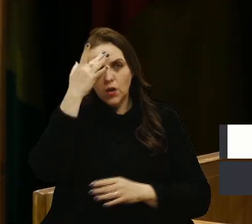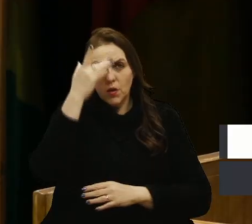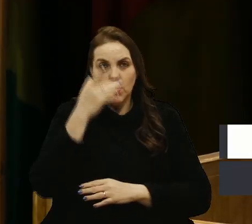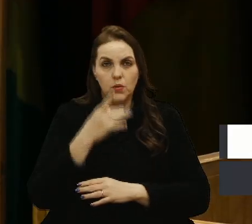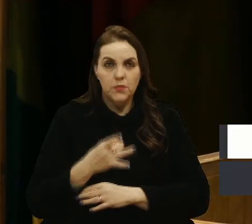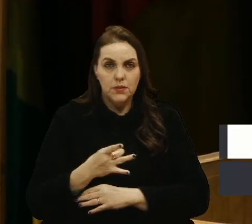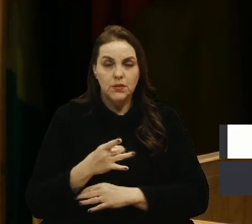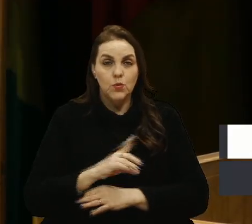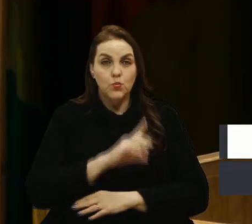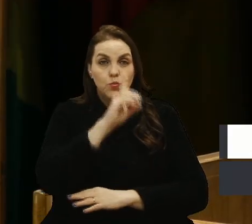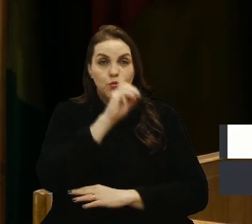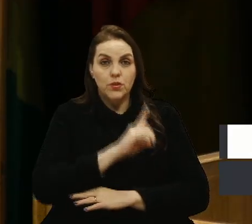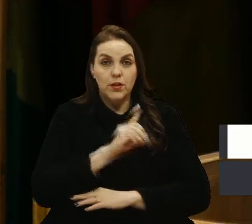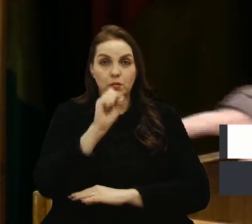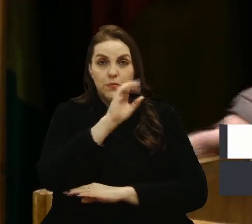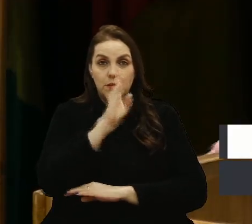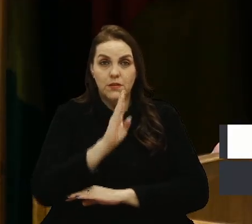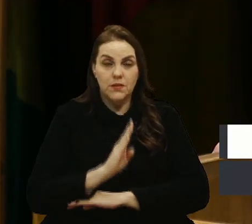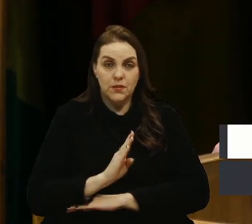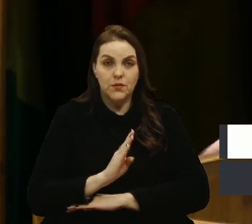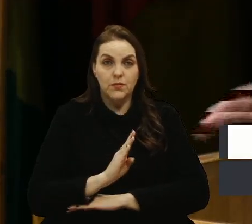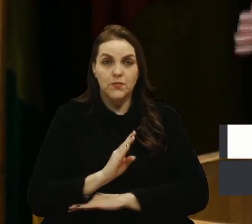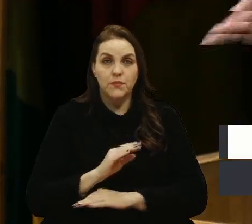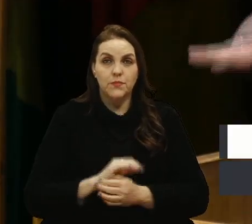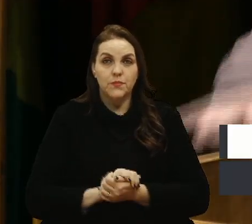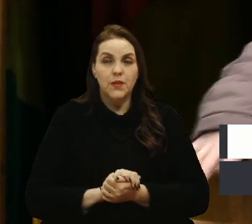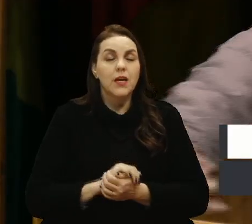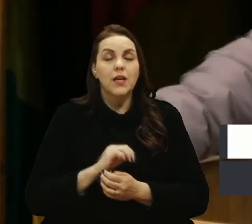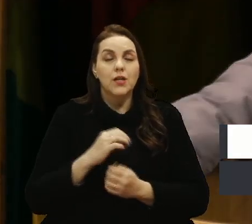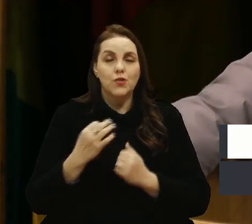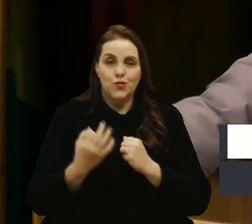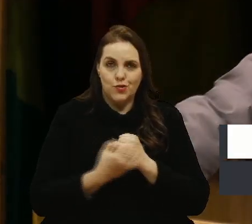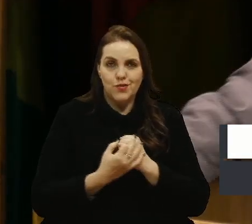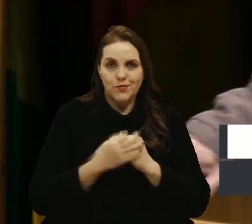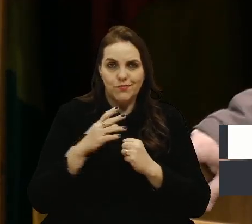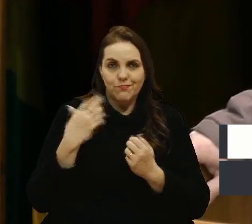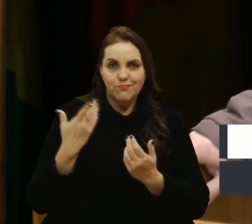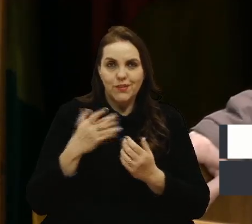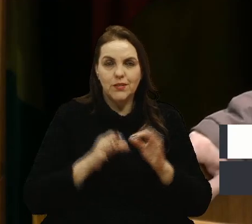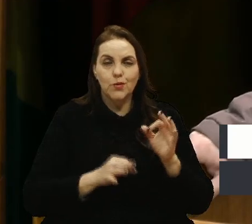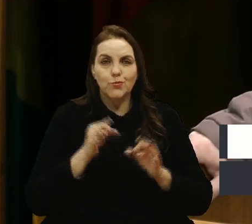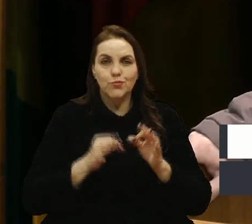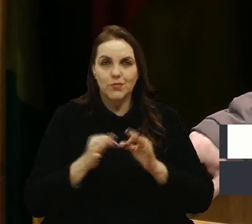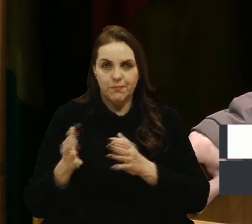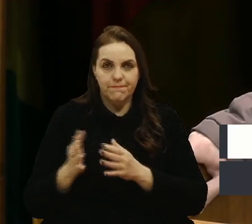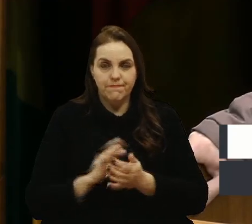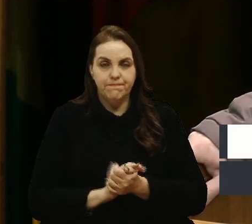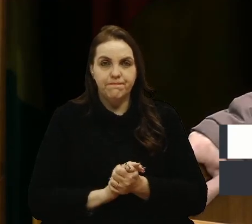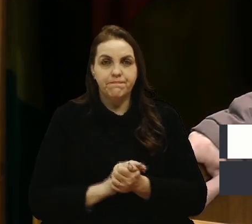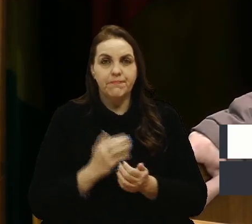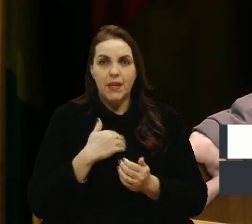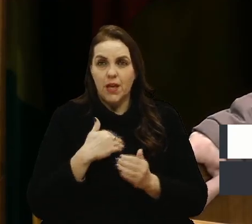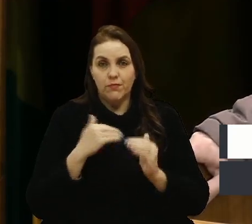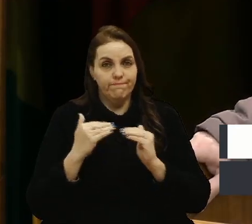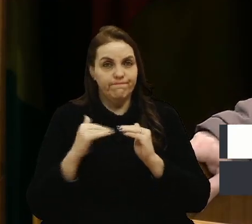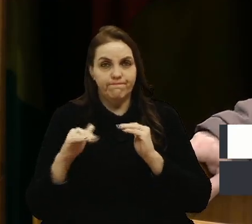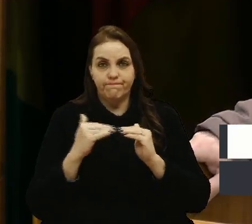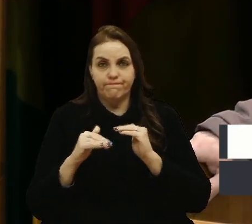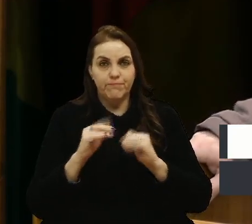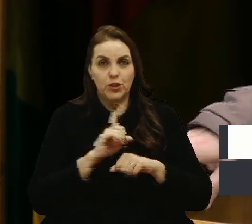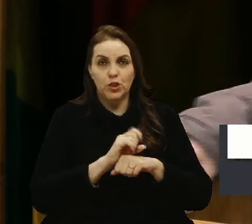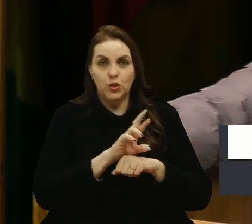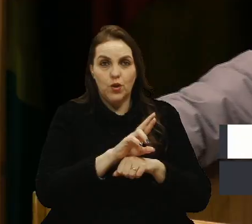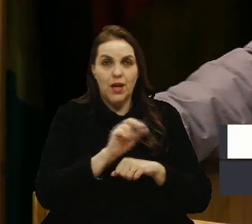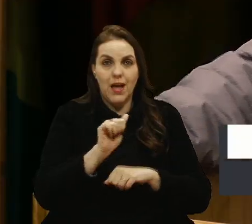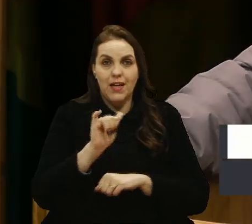do direito brasileiro acerca desses julgamentos. E aqui me permito discordar do doutor Ayrton,